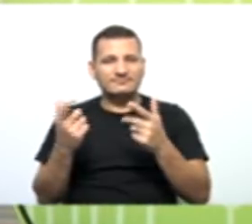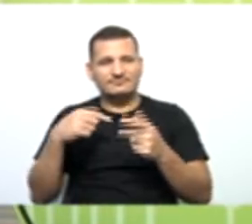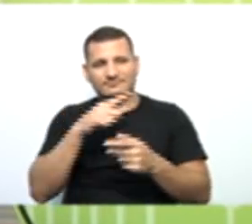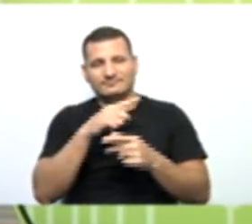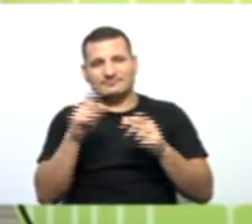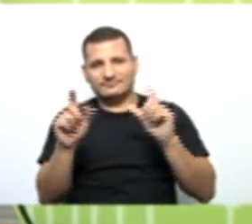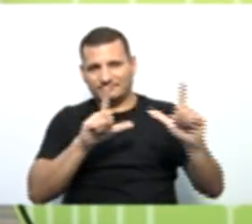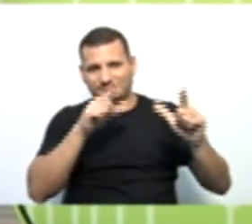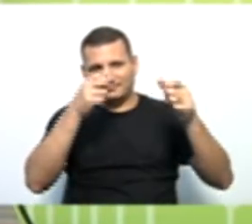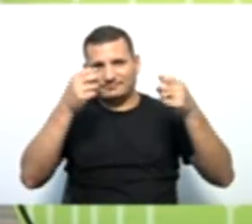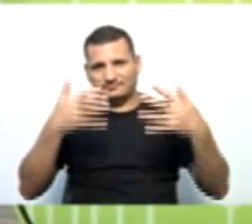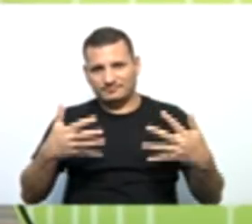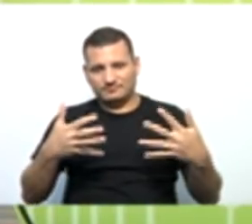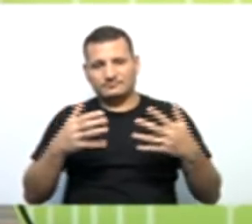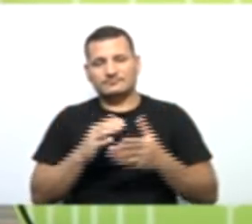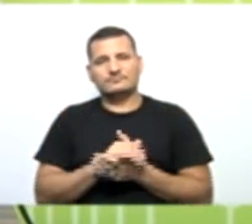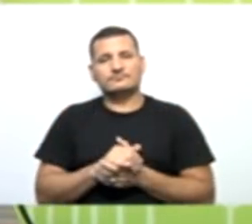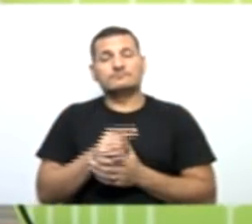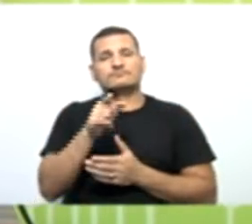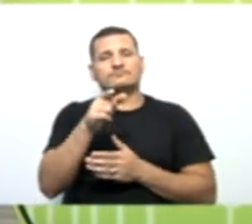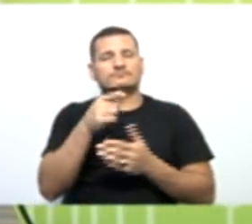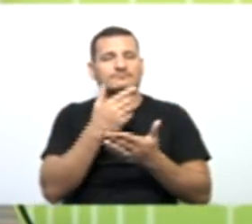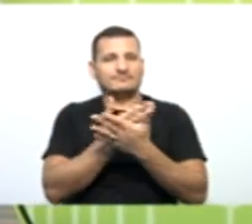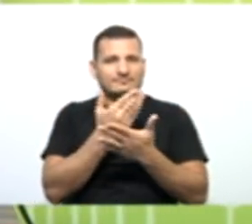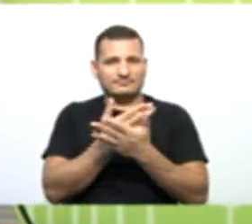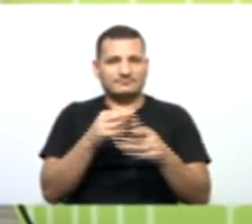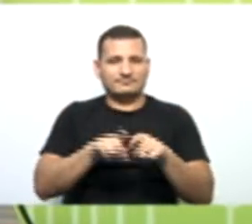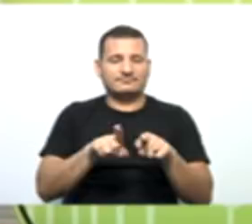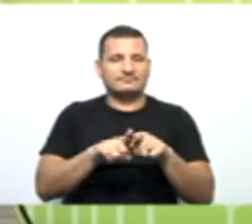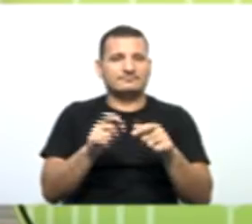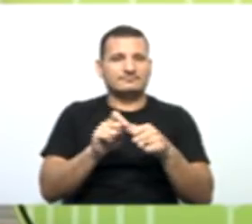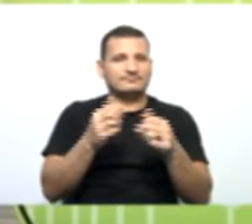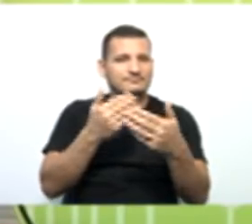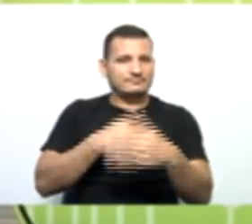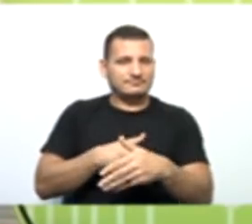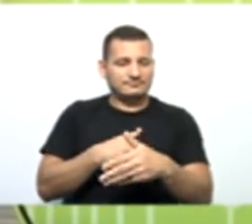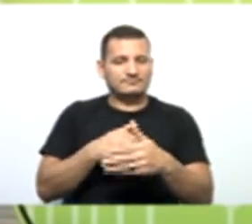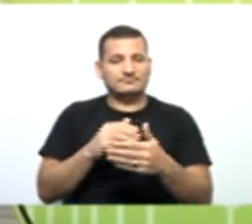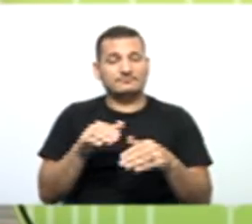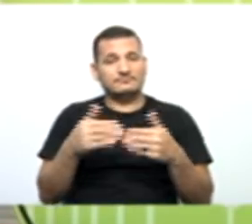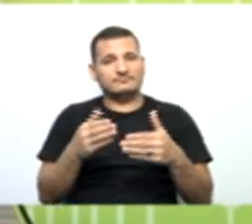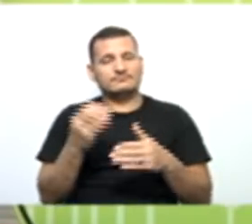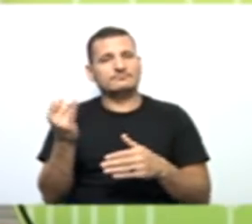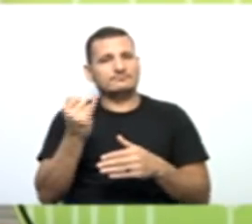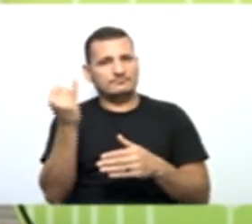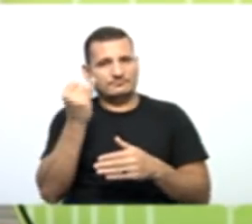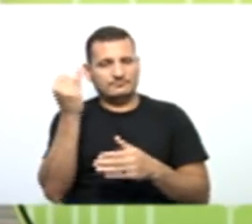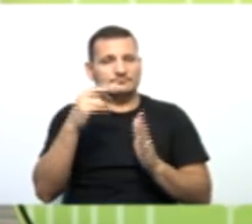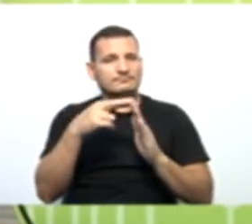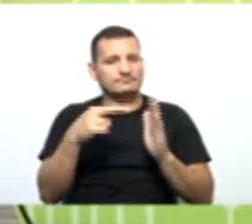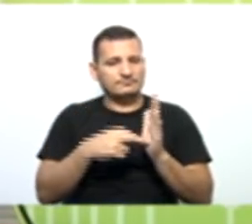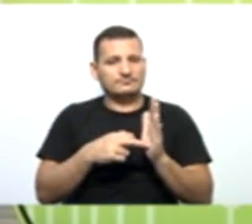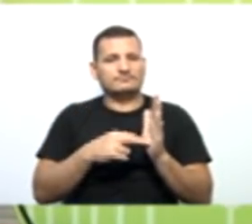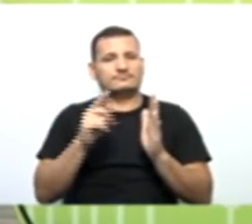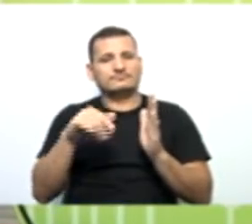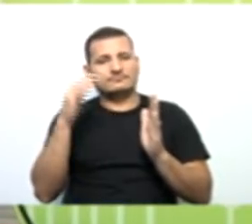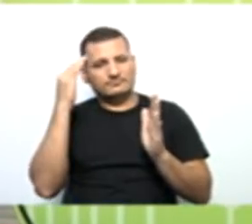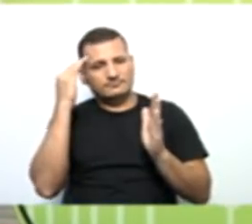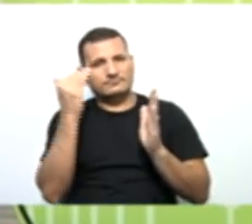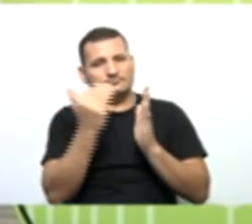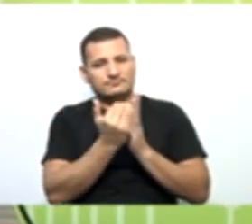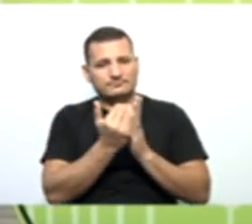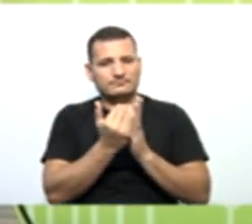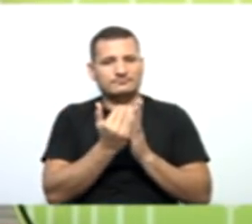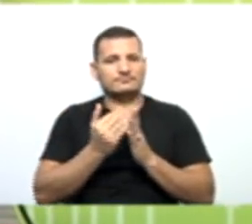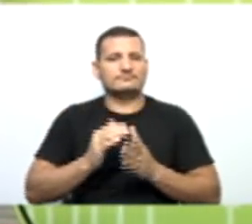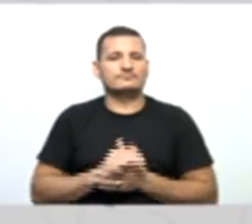nos nossos slides, disso que você já acabou de estudar para fazer essa prova, não é? Então, muito importante, regras são feitas para serem cumpridas. Vamos